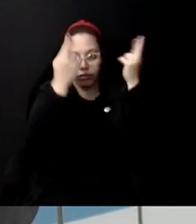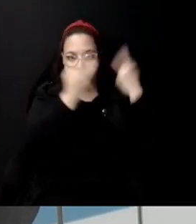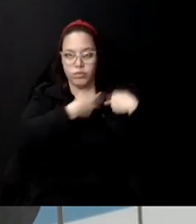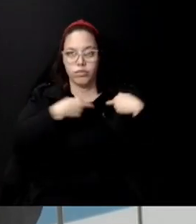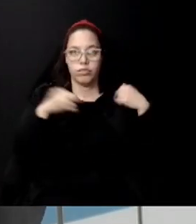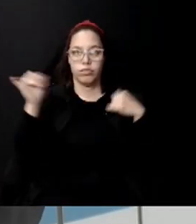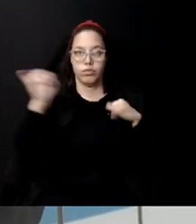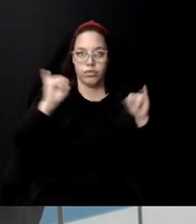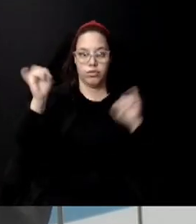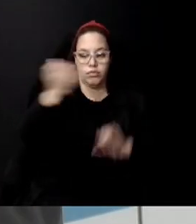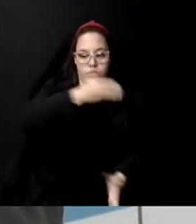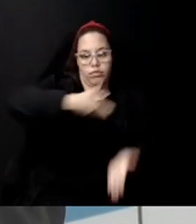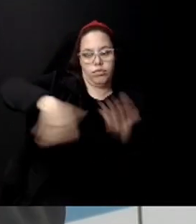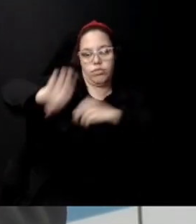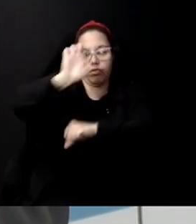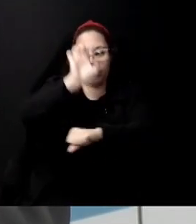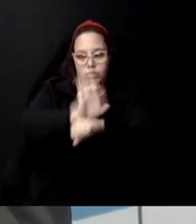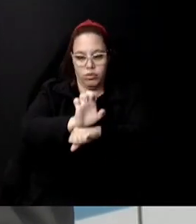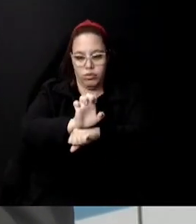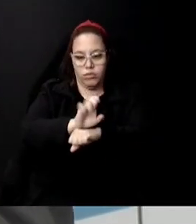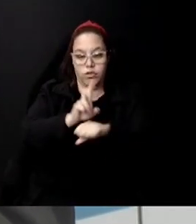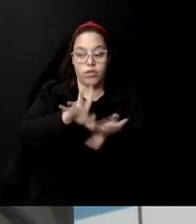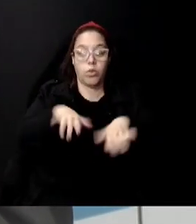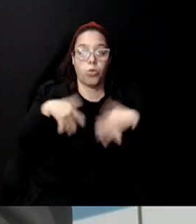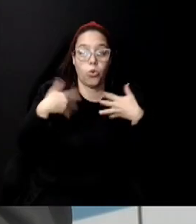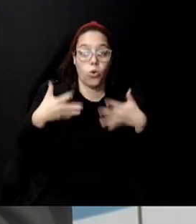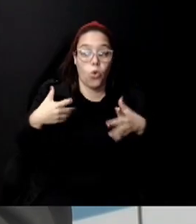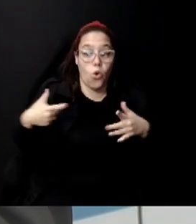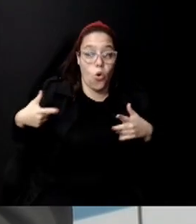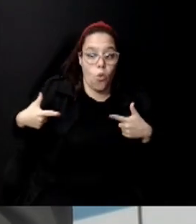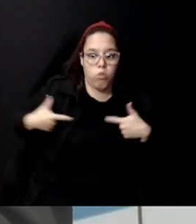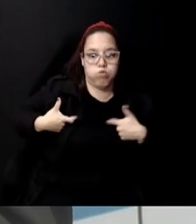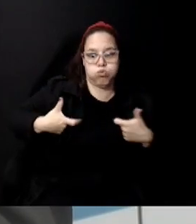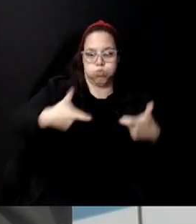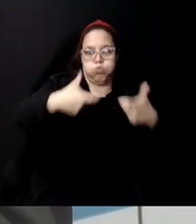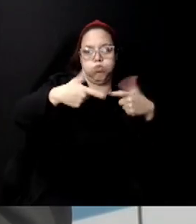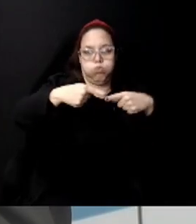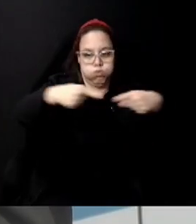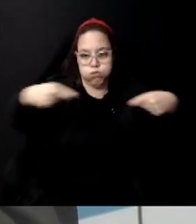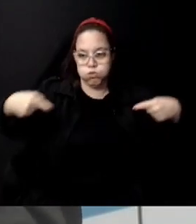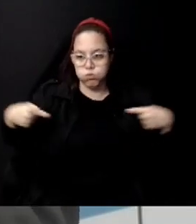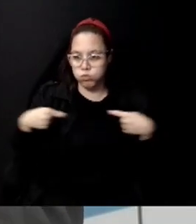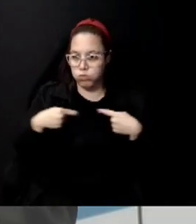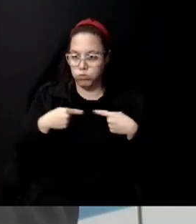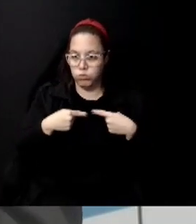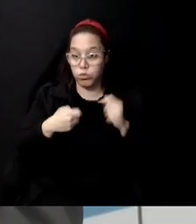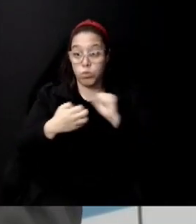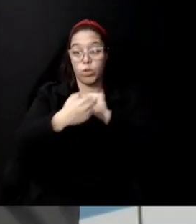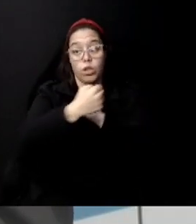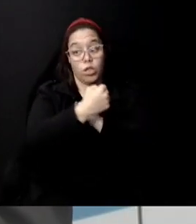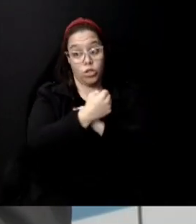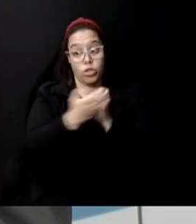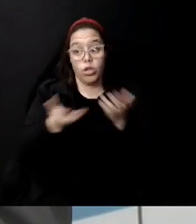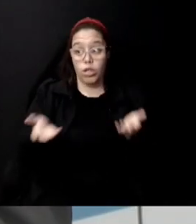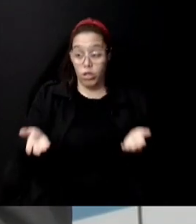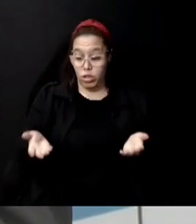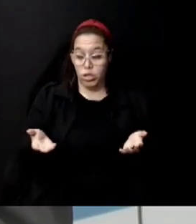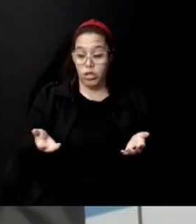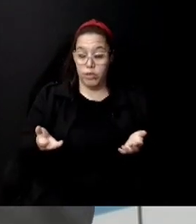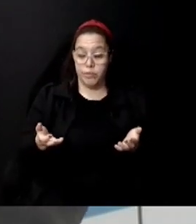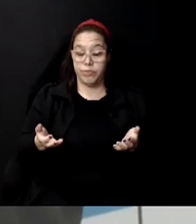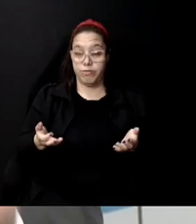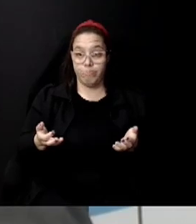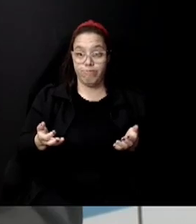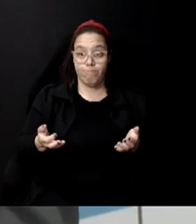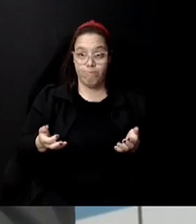Estado por ter atacado um espaço protegido, que é um espaço em que se continham